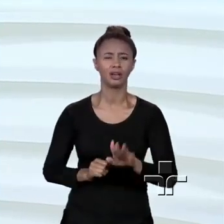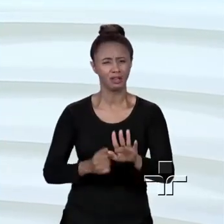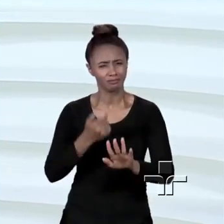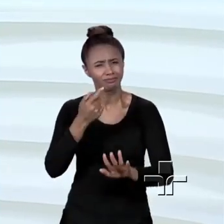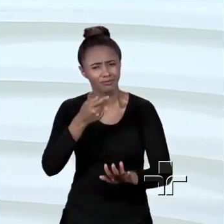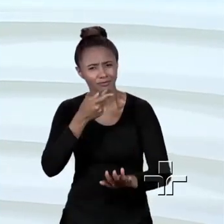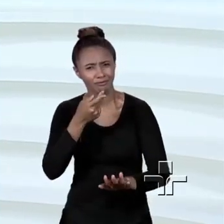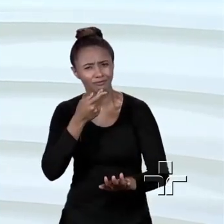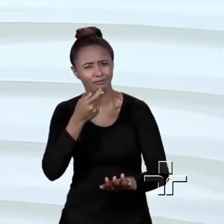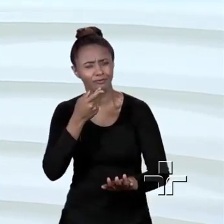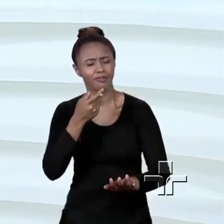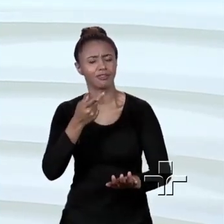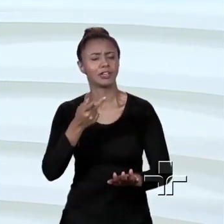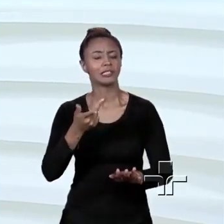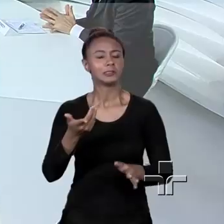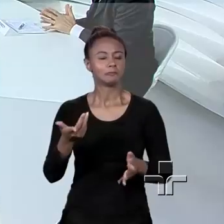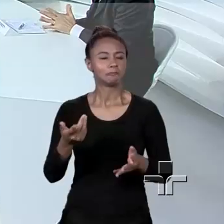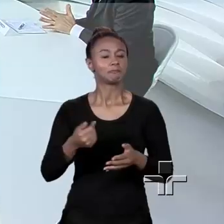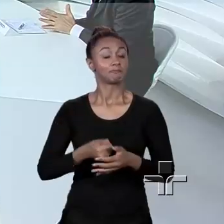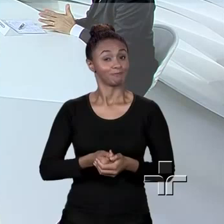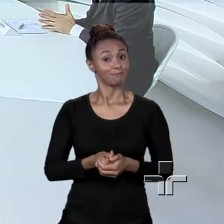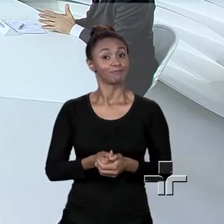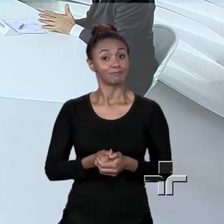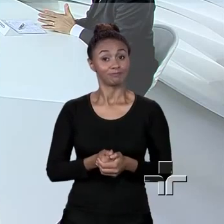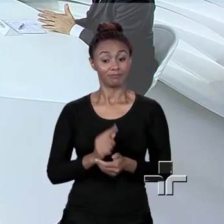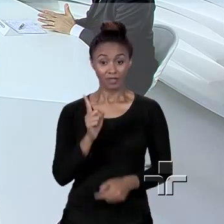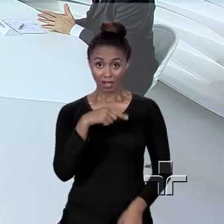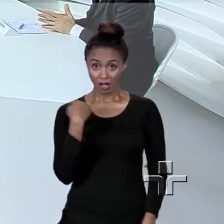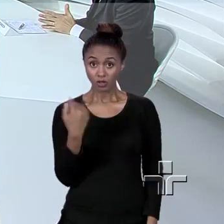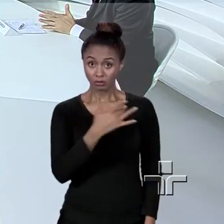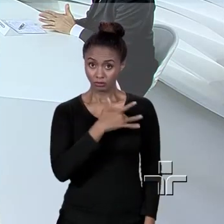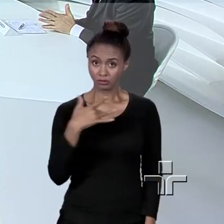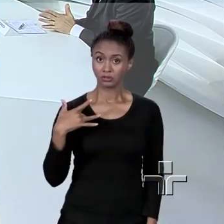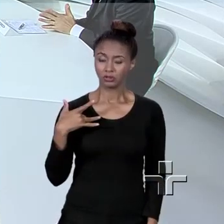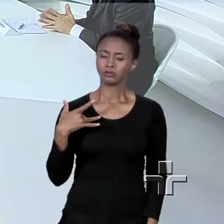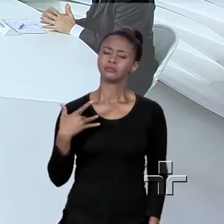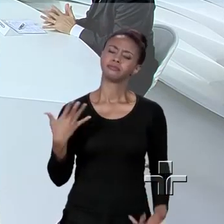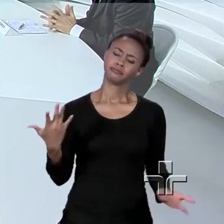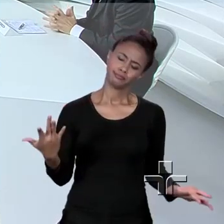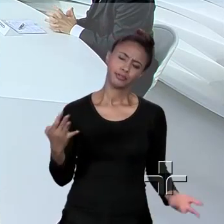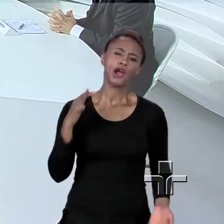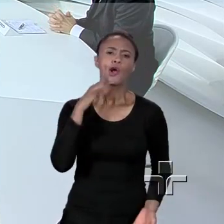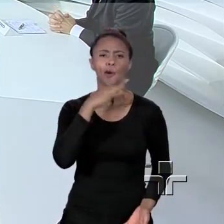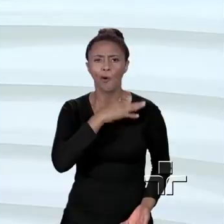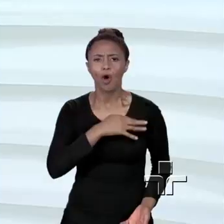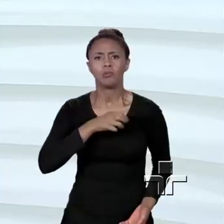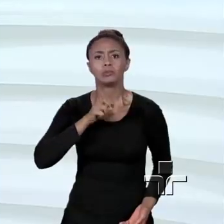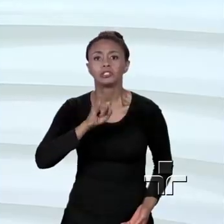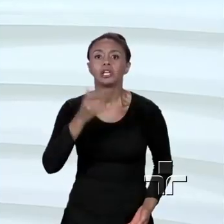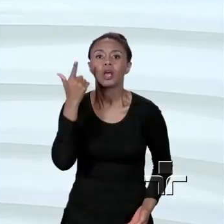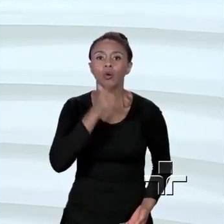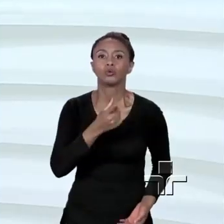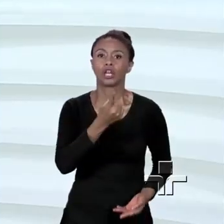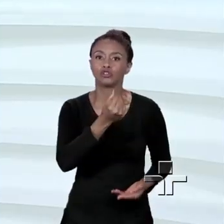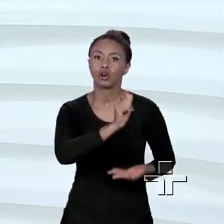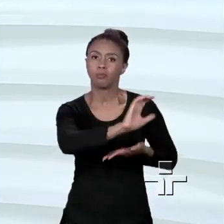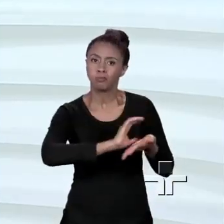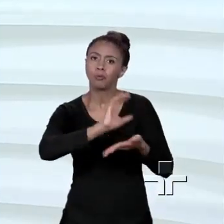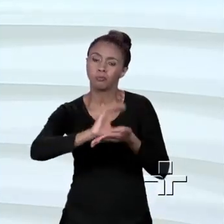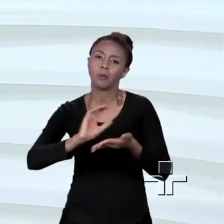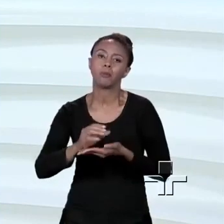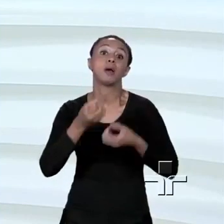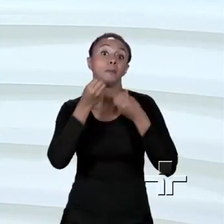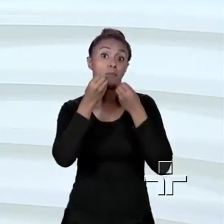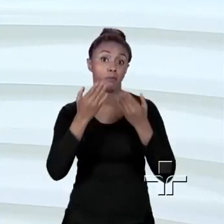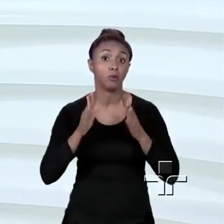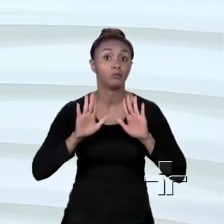dizer que para a nossa saúde, é claro que mais recurso vai fazer diferença, mas